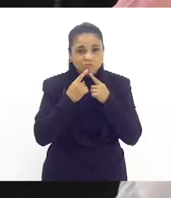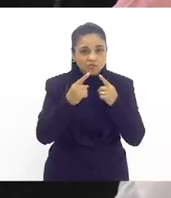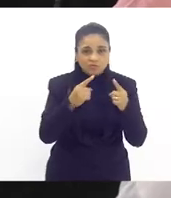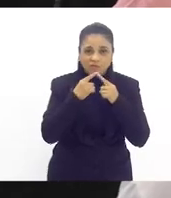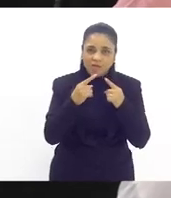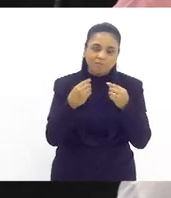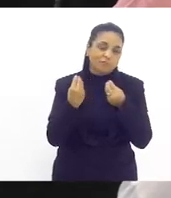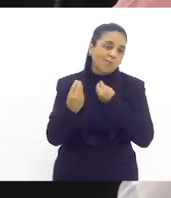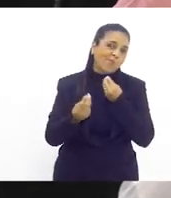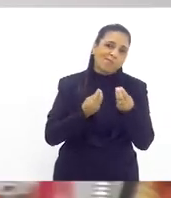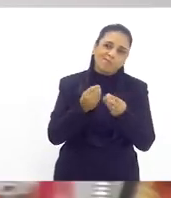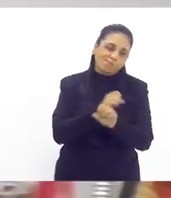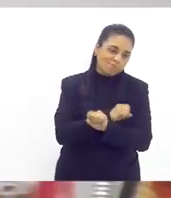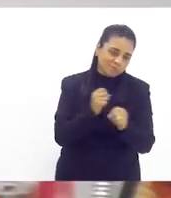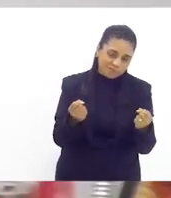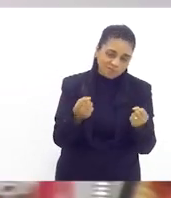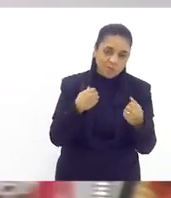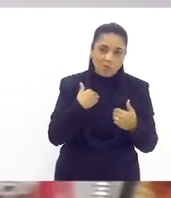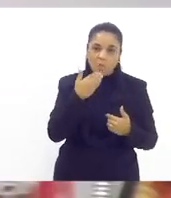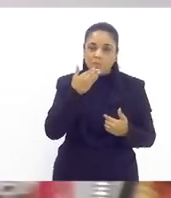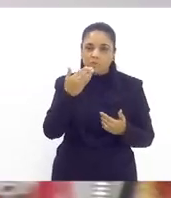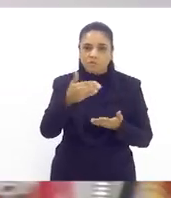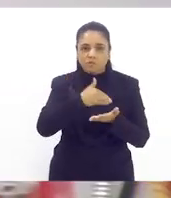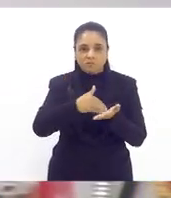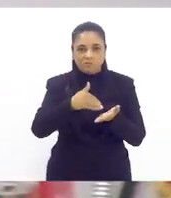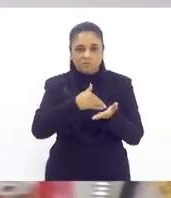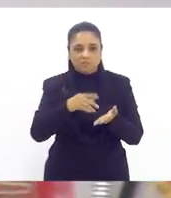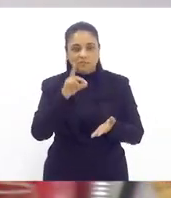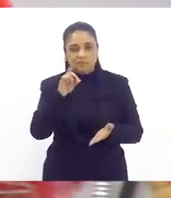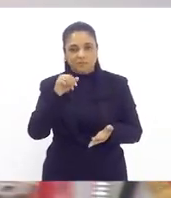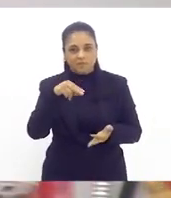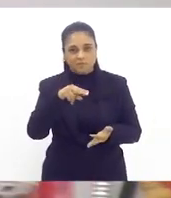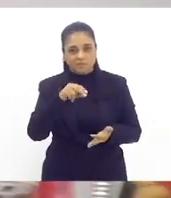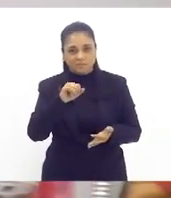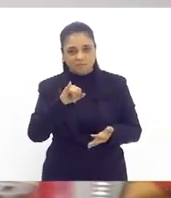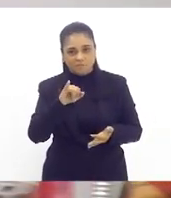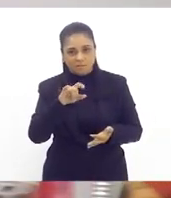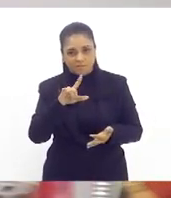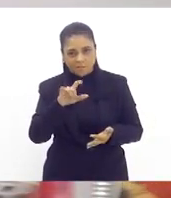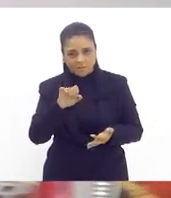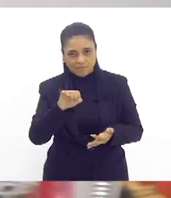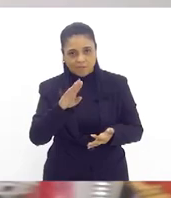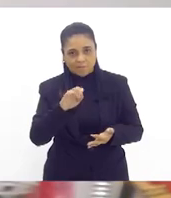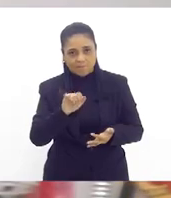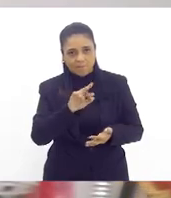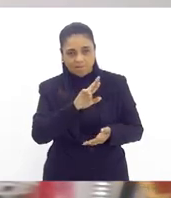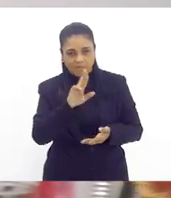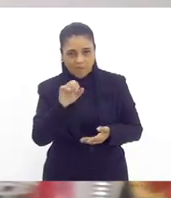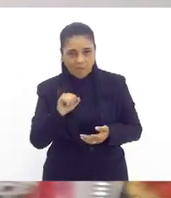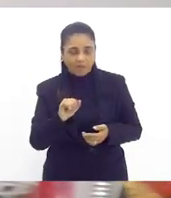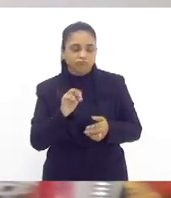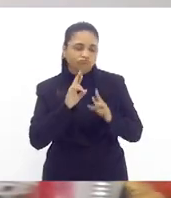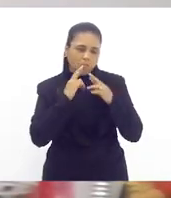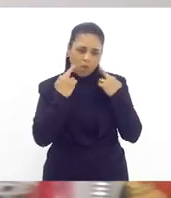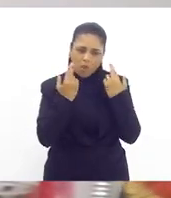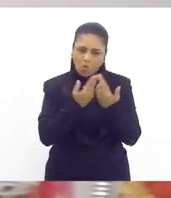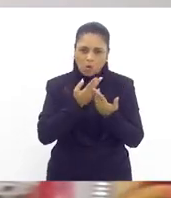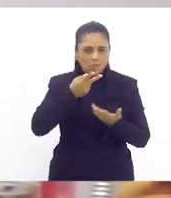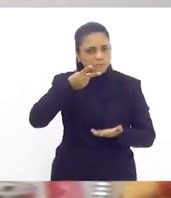consenso então eu venho pedir a secretária Daniele Barros que tá aqui do meu lado a gente tem uma reunião sempre